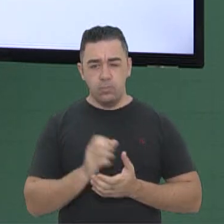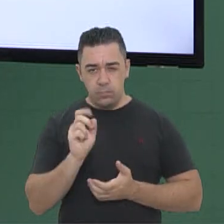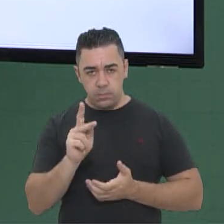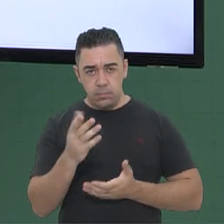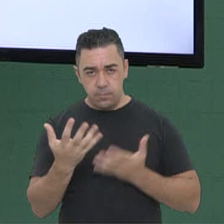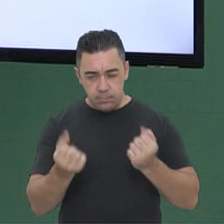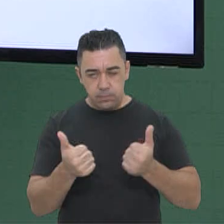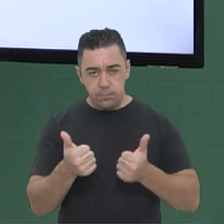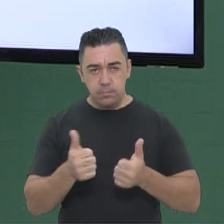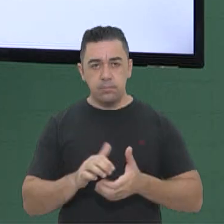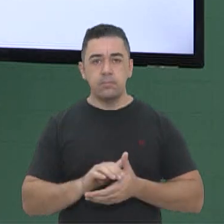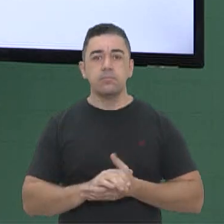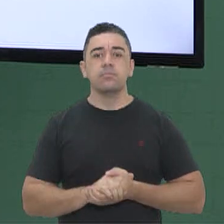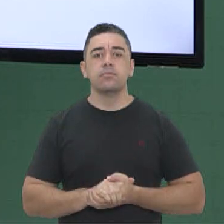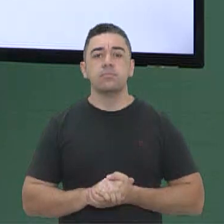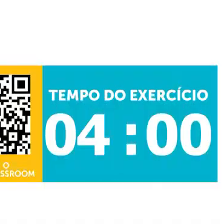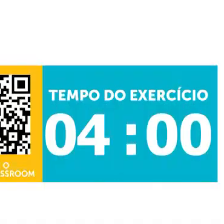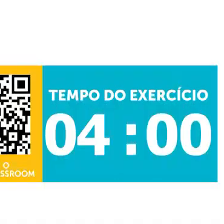lá.